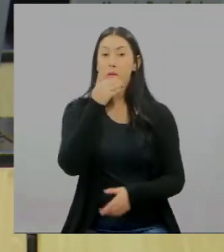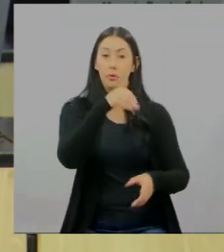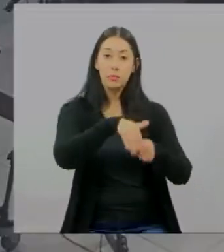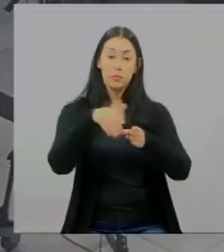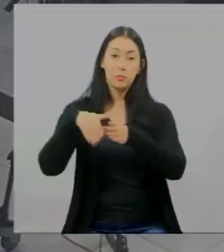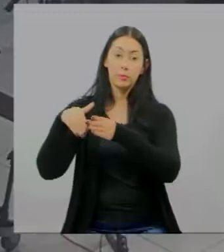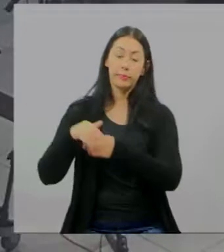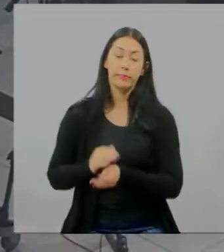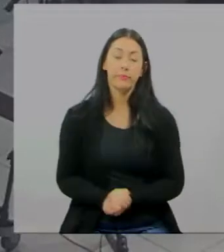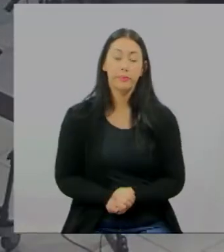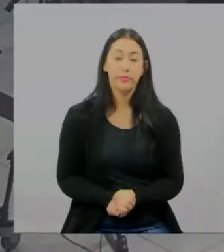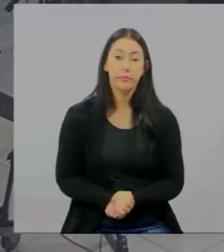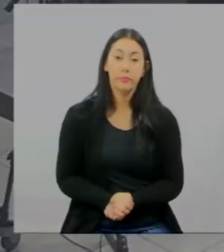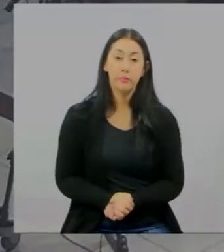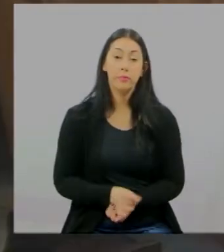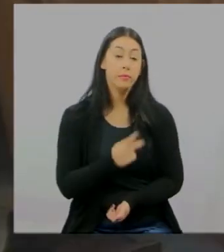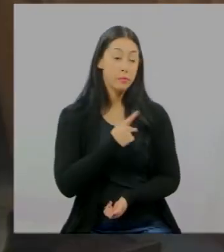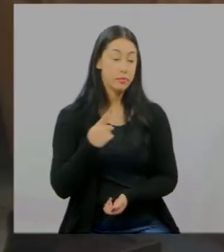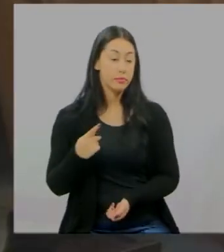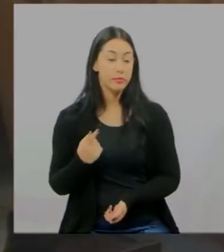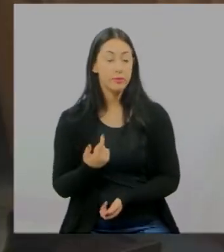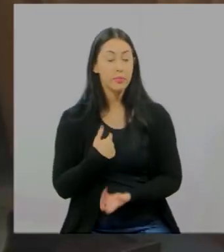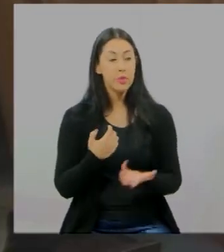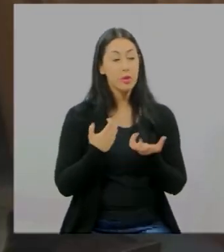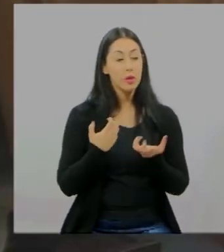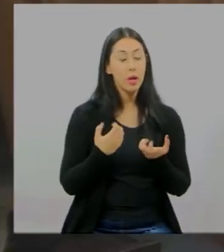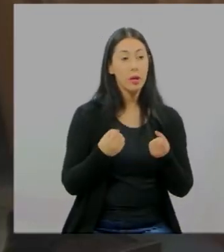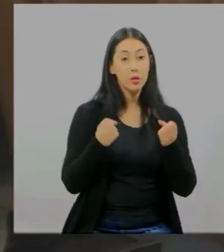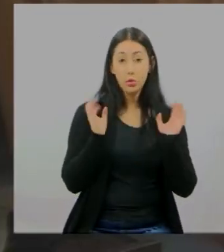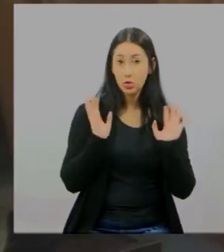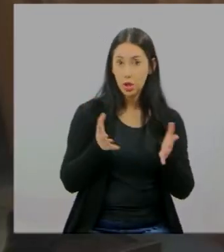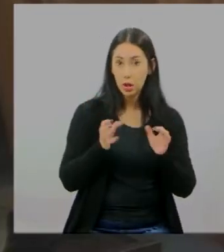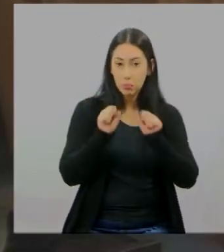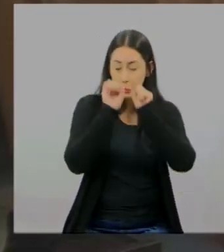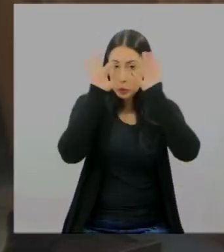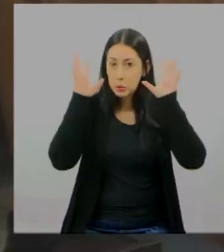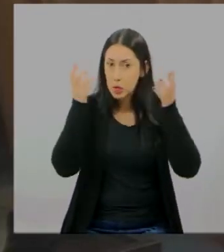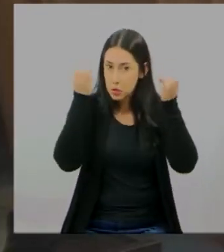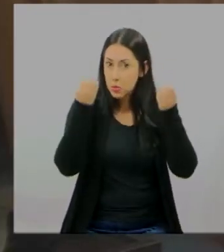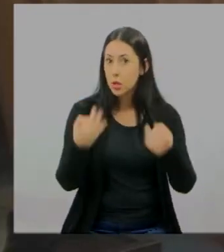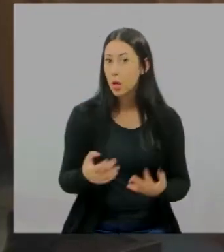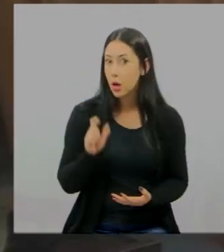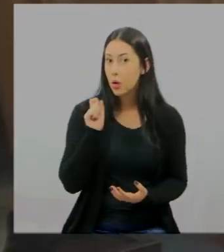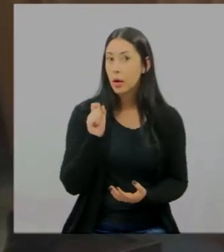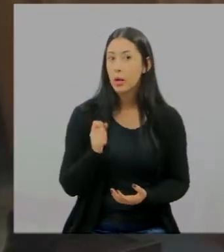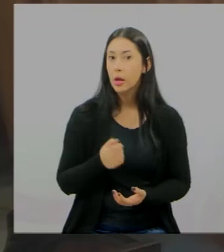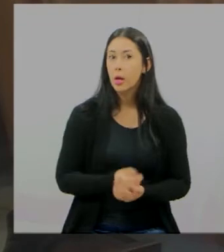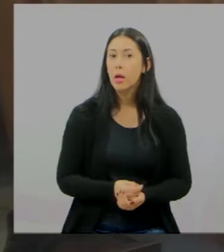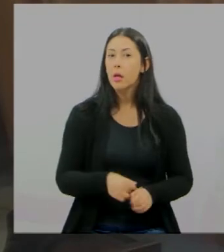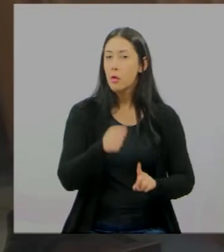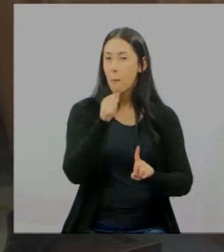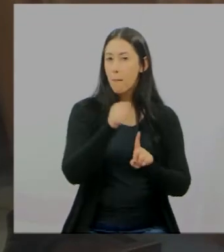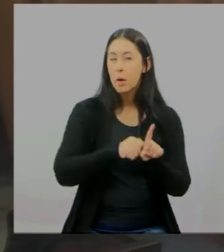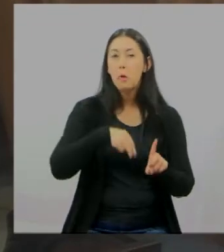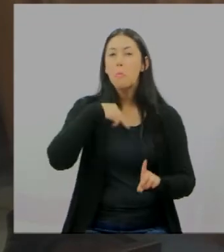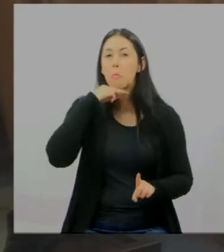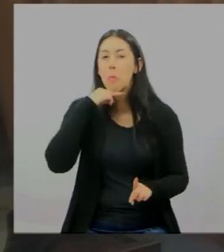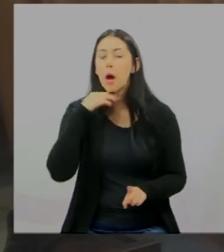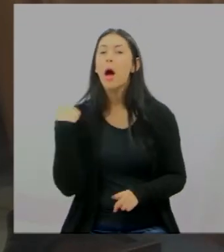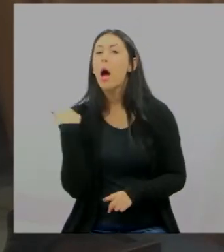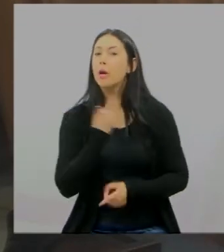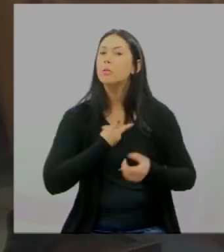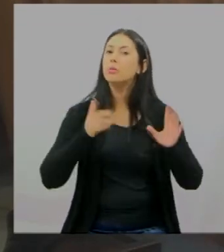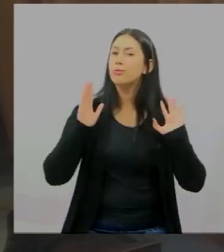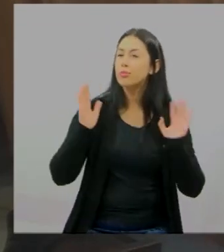Senhor presidente, eu quero já esclarecer que desde março a gente está fazendo uma frente junto aos comerciantes do município de